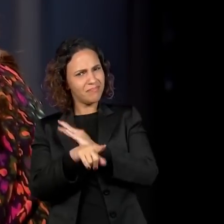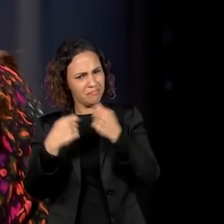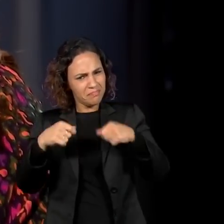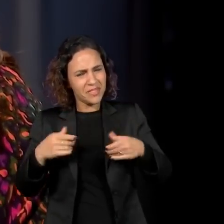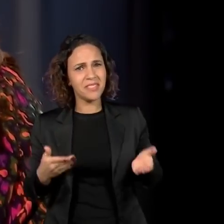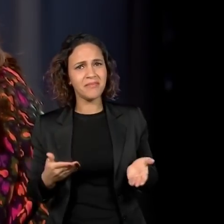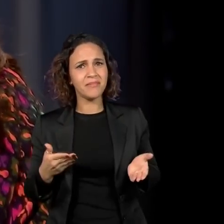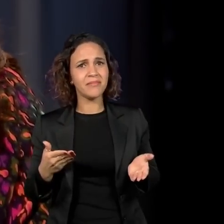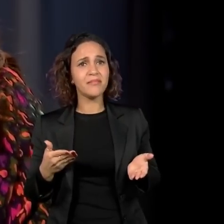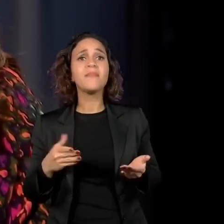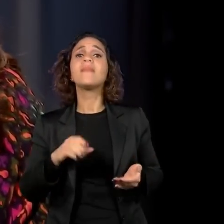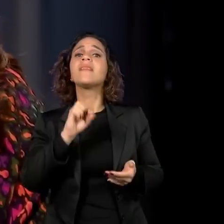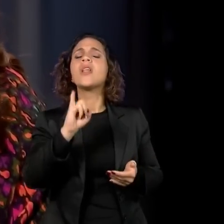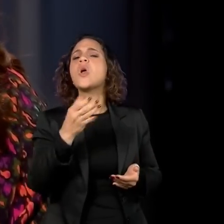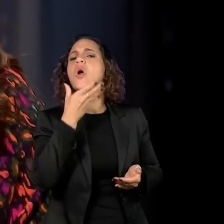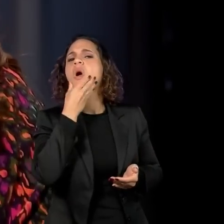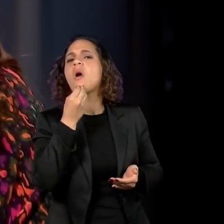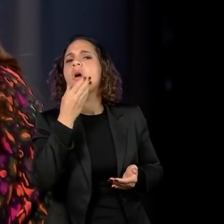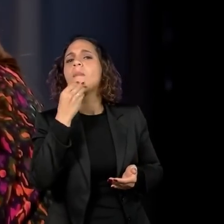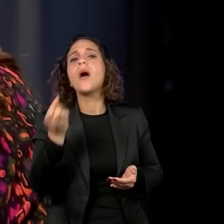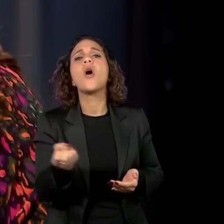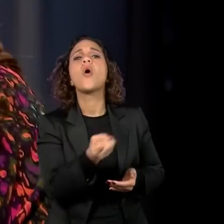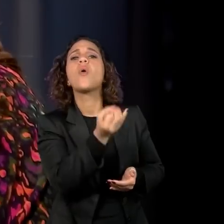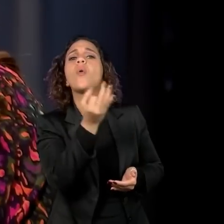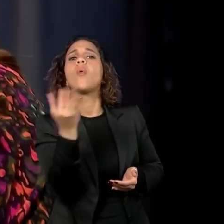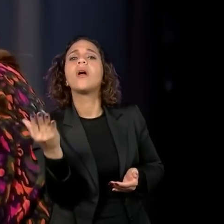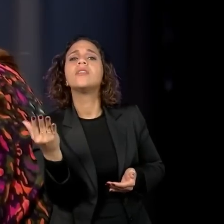Quantos homens estão fazendo, por exemplo, botox